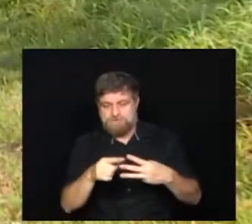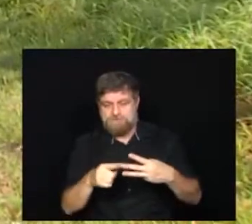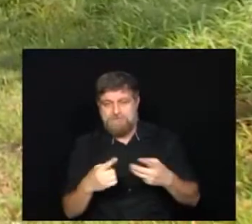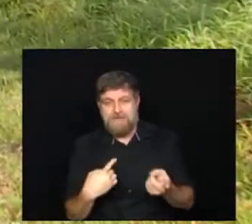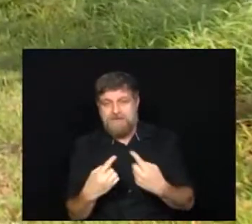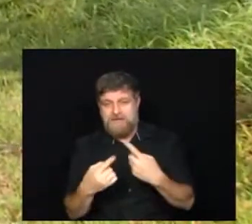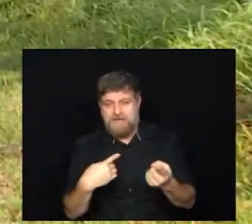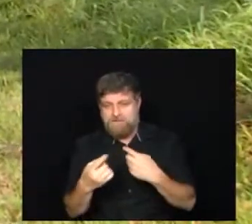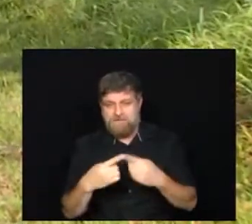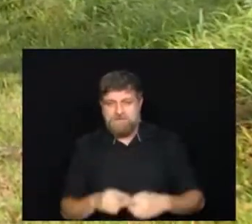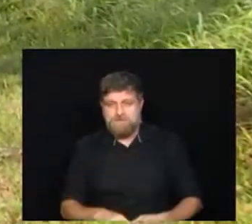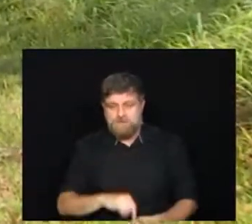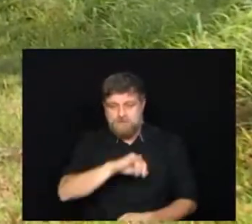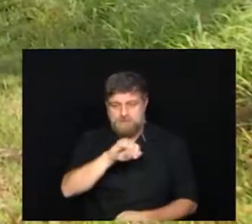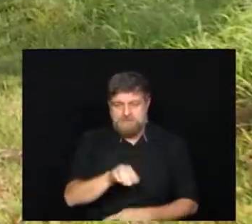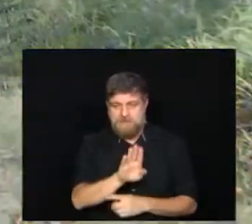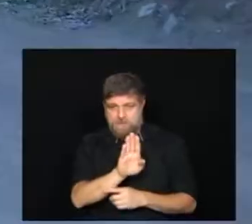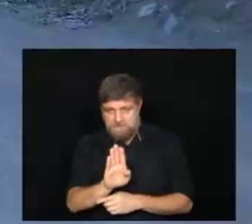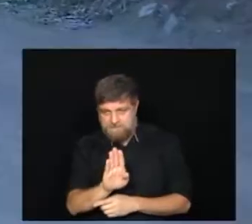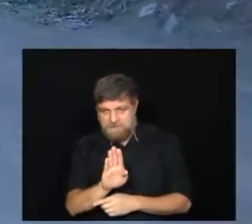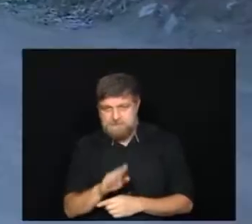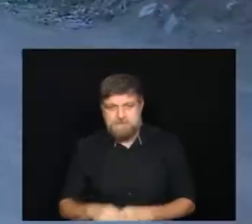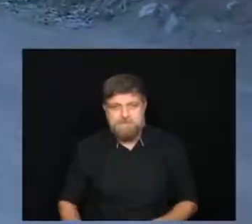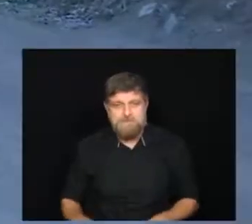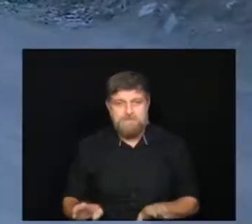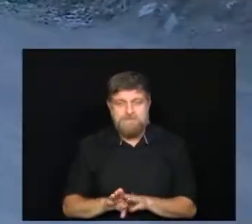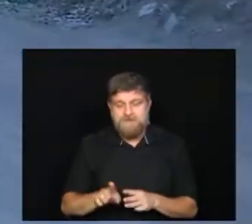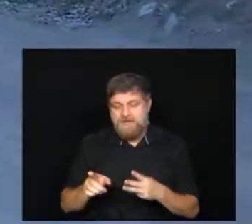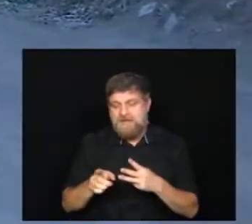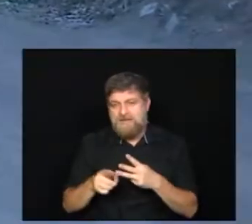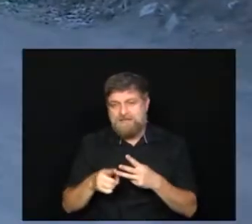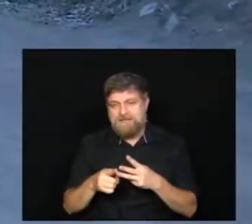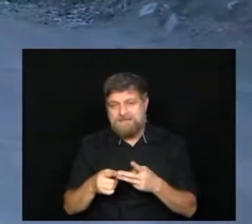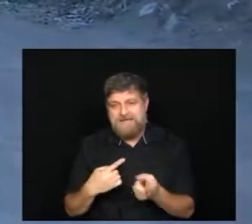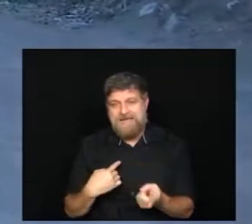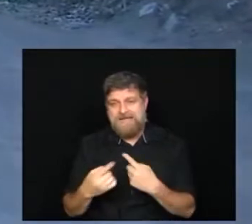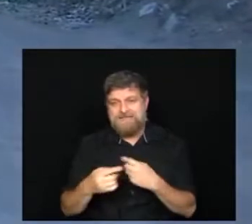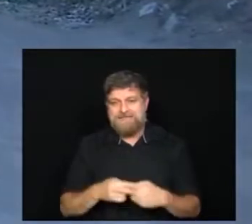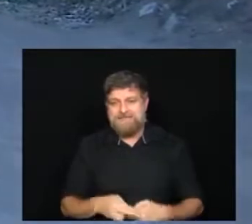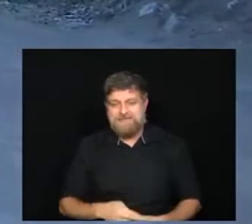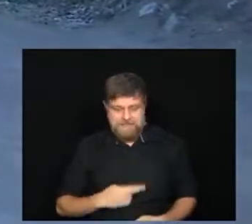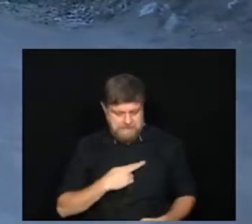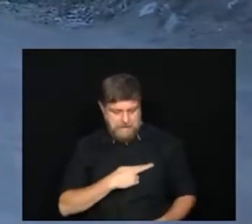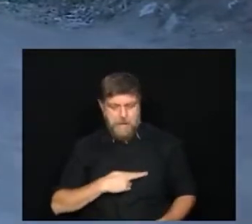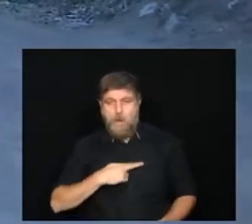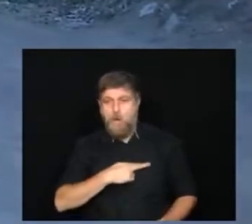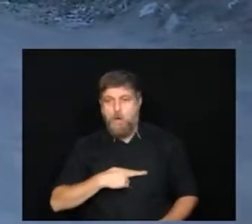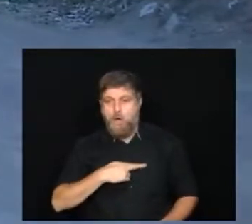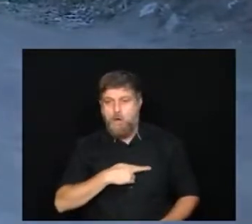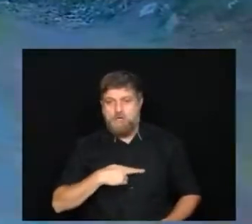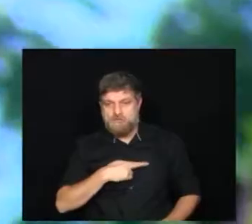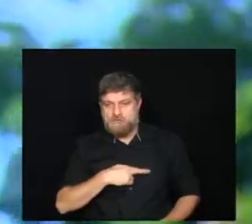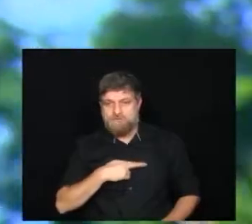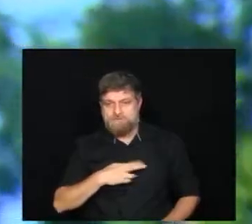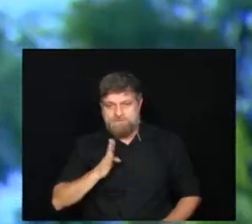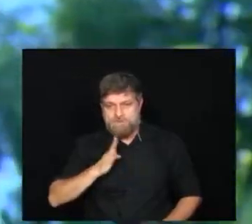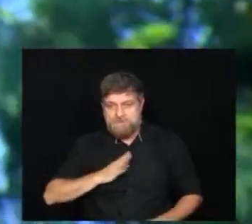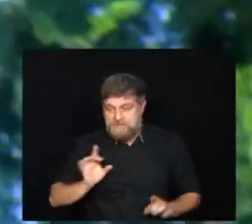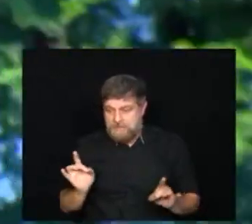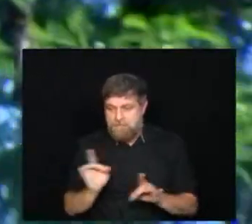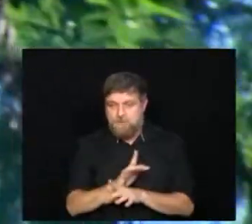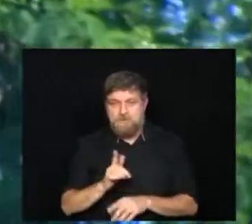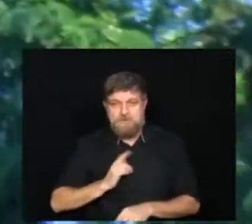rodovia José Bonifácio Coutinho Nogueira e a terceira na Estrada da Ródia, que já está finalizada. Nela,